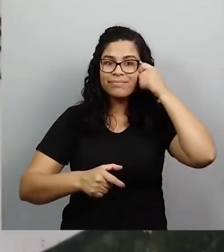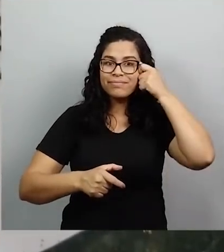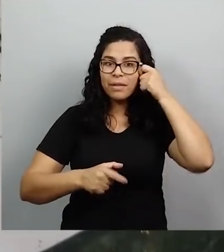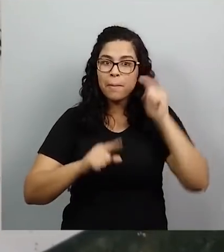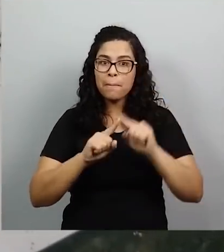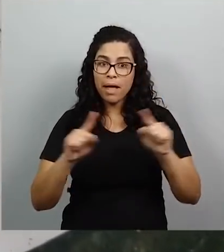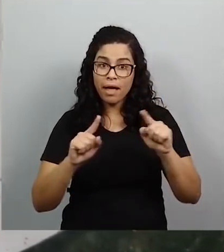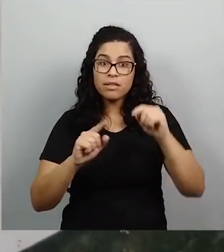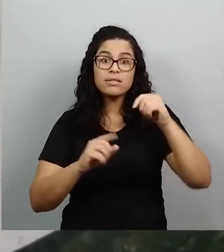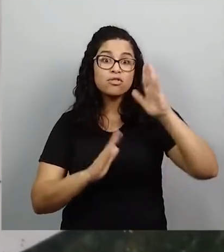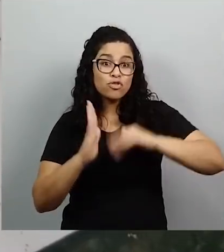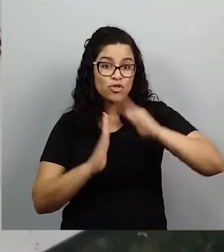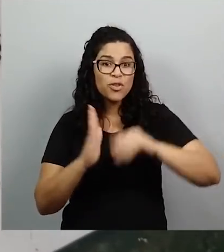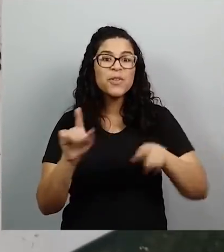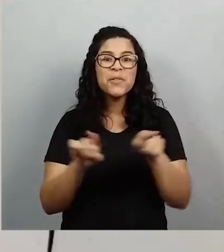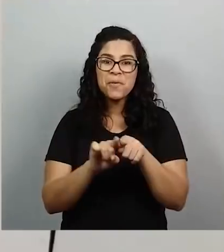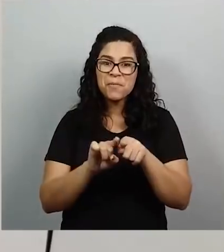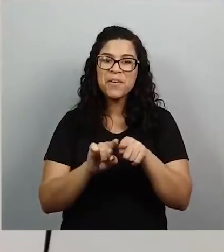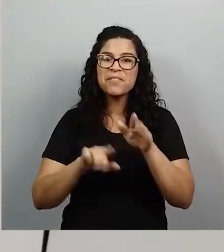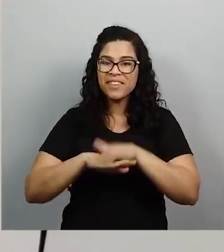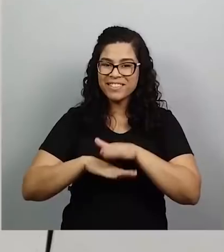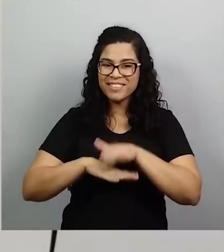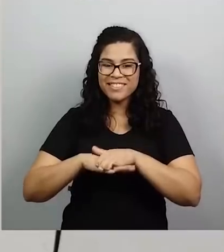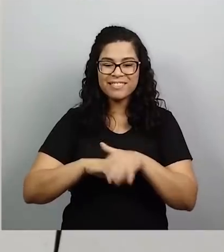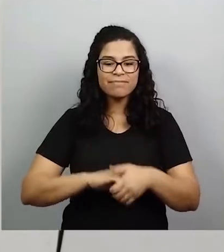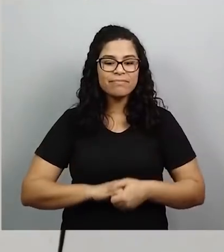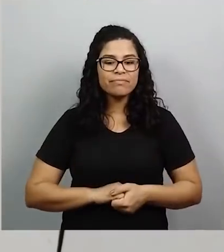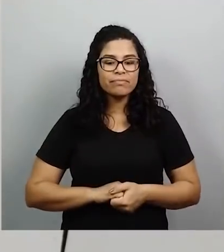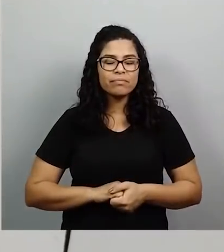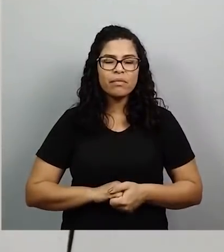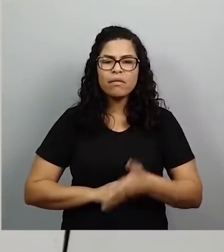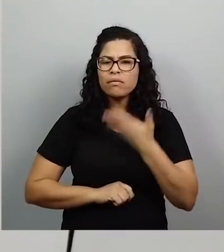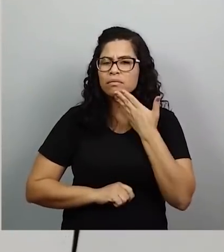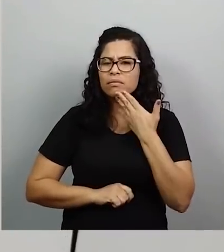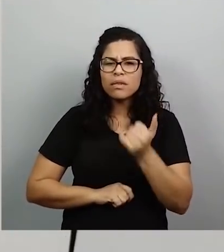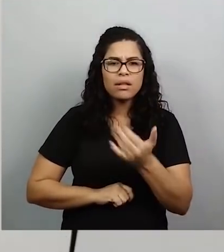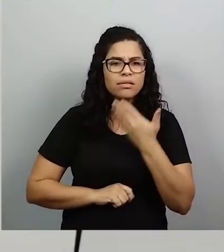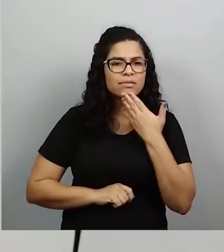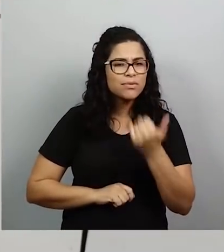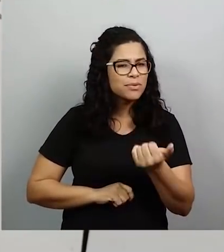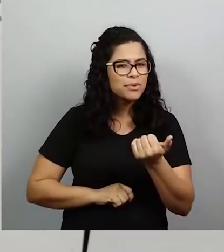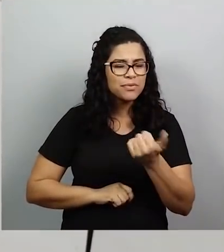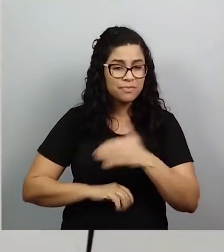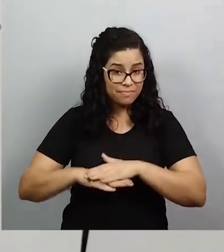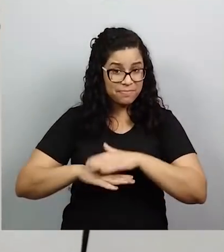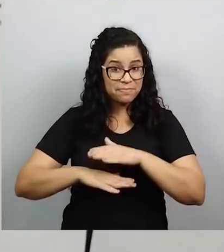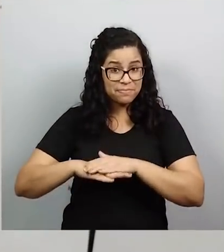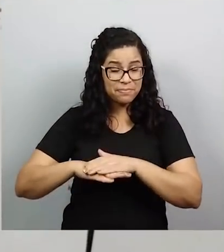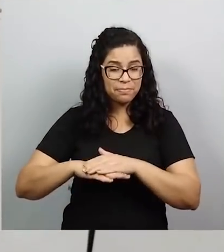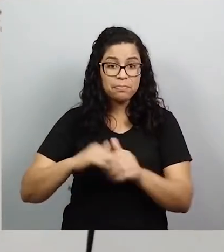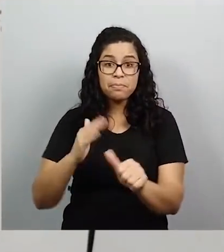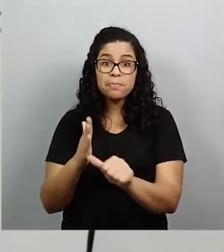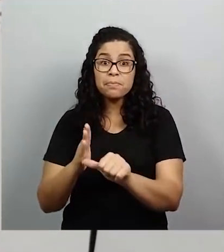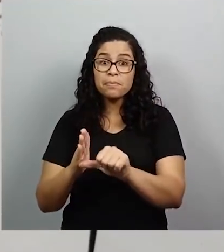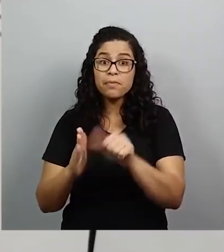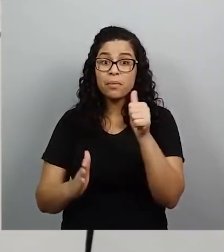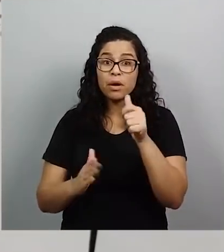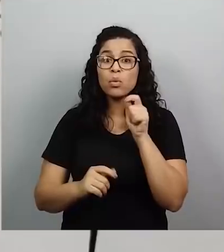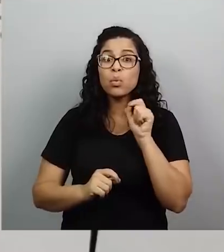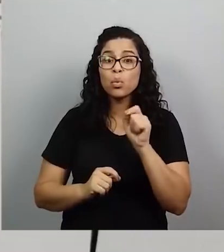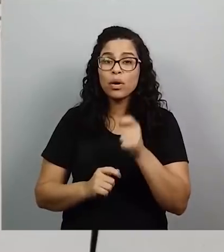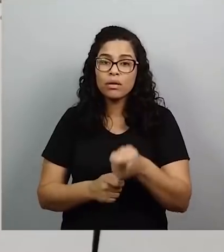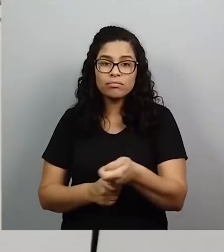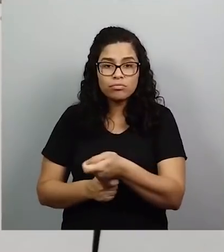nós vamos fazer tinta com ele também. Para fazer a tinta é muito fácil. Primeiro, a gente tem que